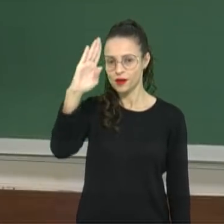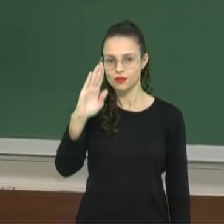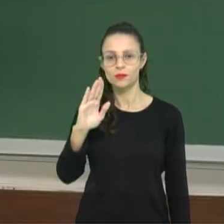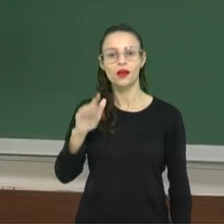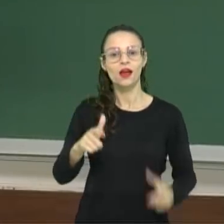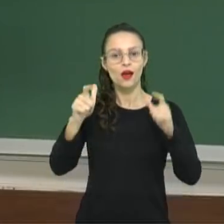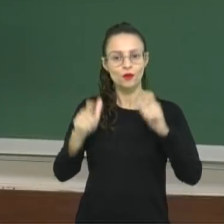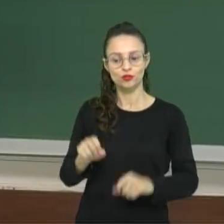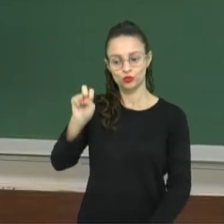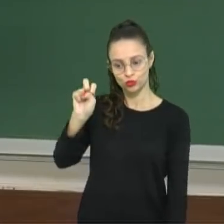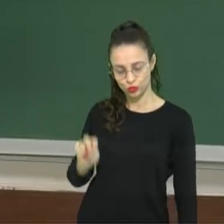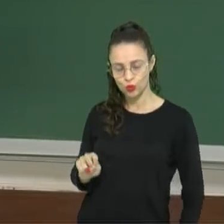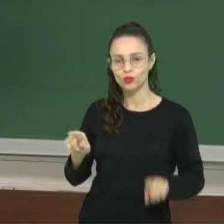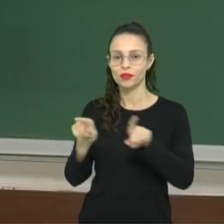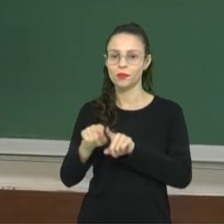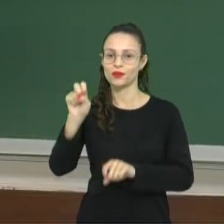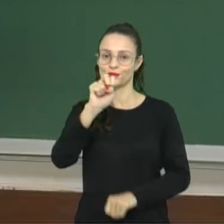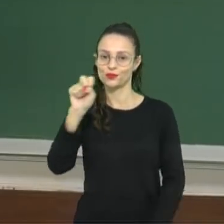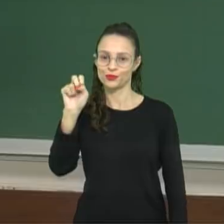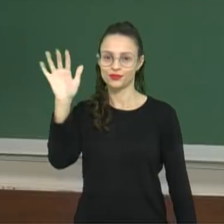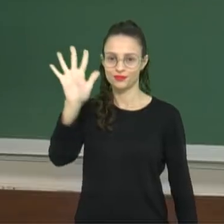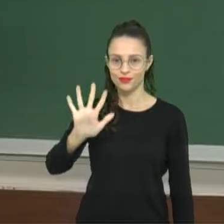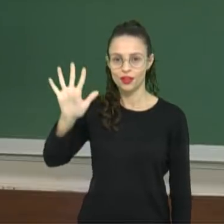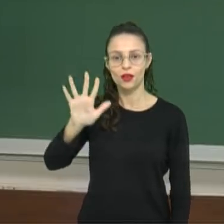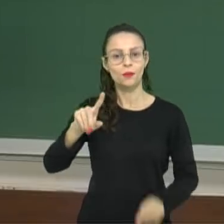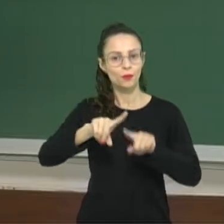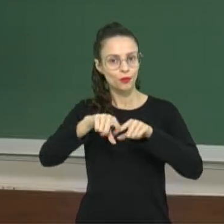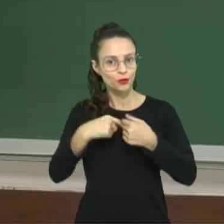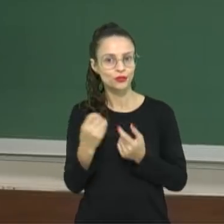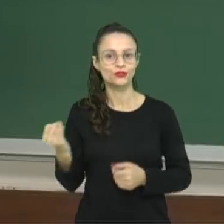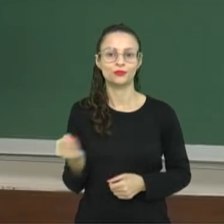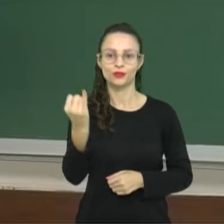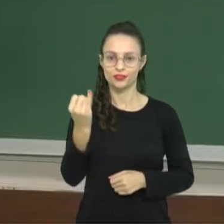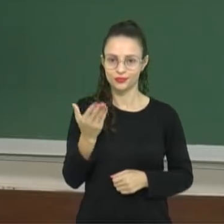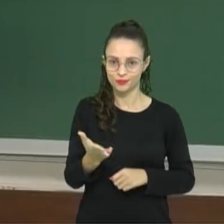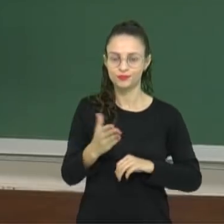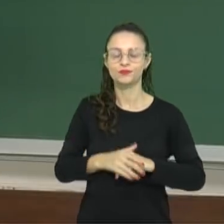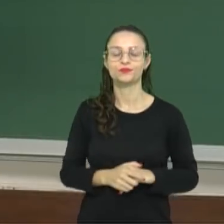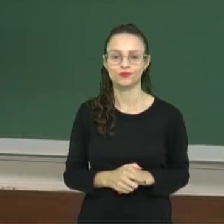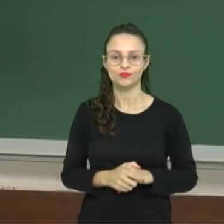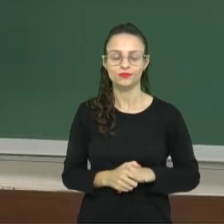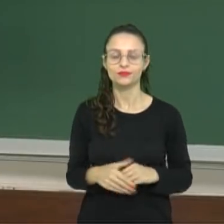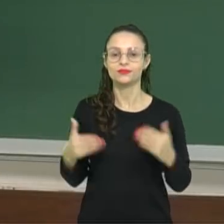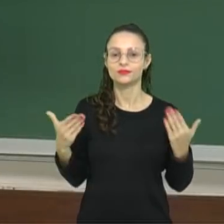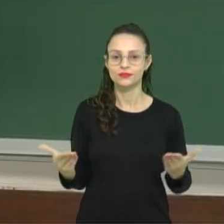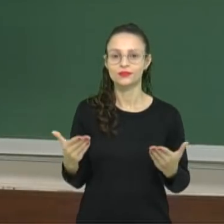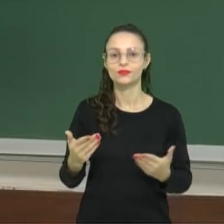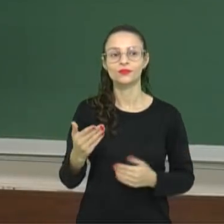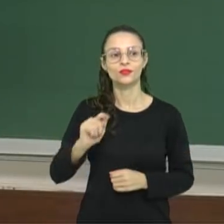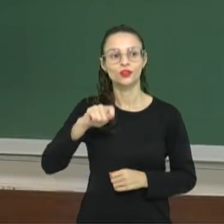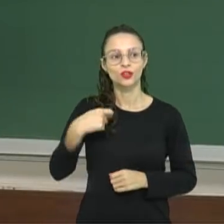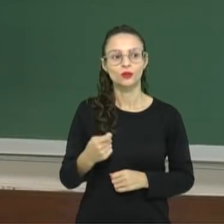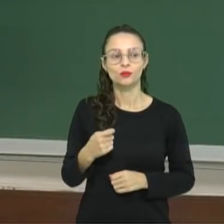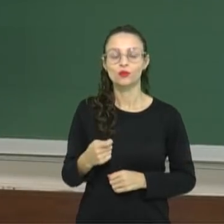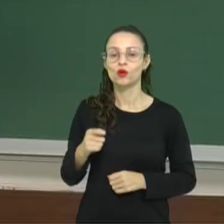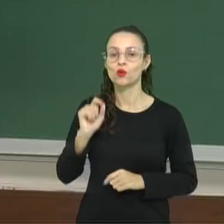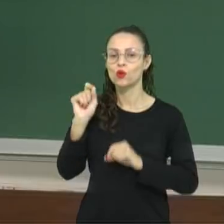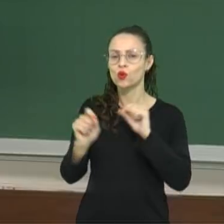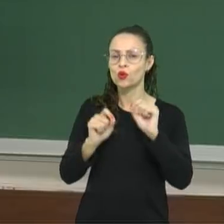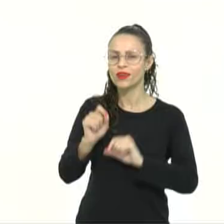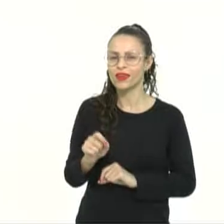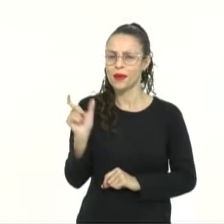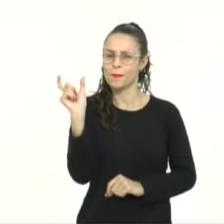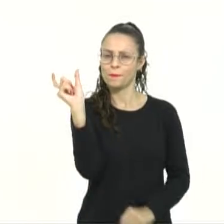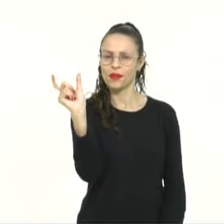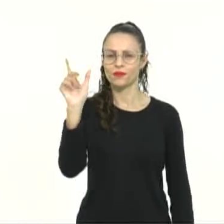região sul e sudeste. Então, por isso a importância desse ciclo, certo? E aí eu trouxe aqui já a ideia do termo tropeiro, né?